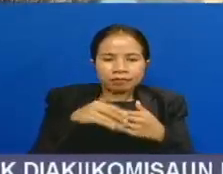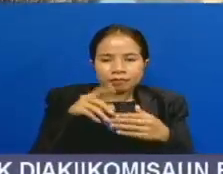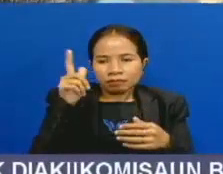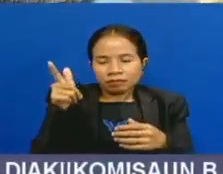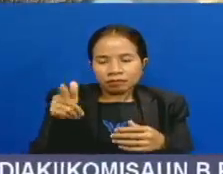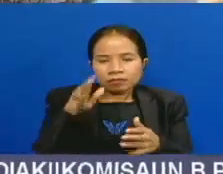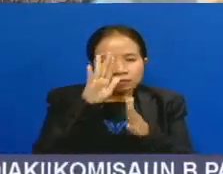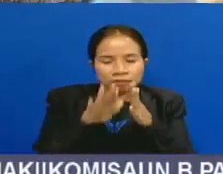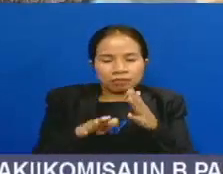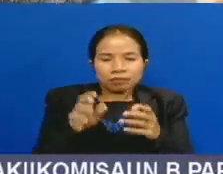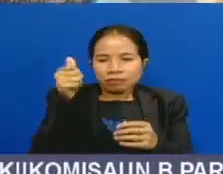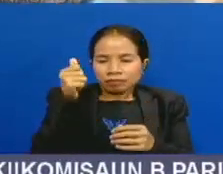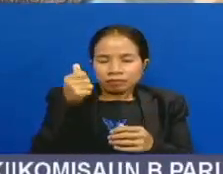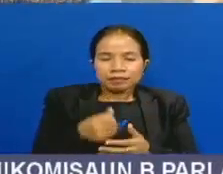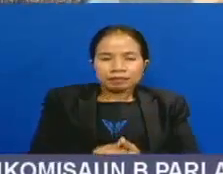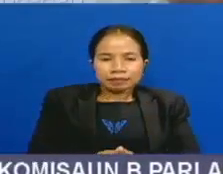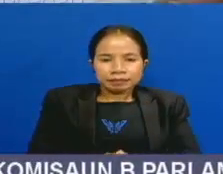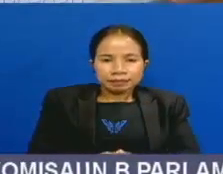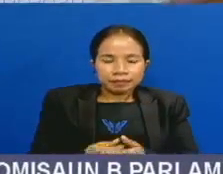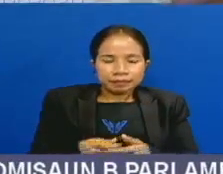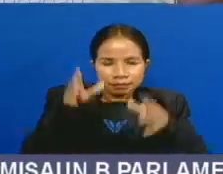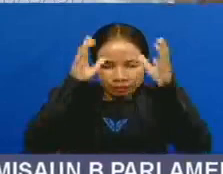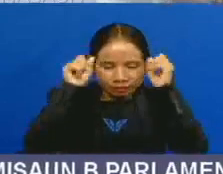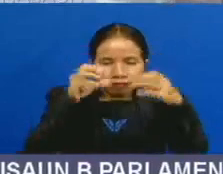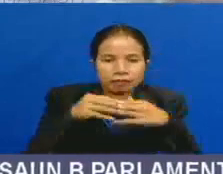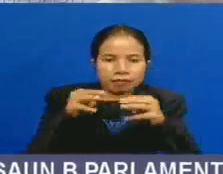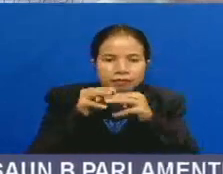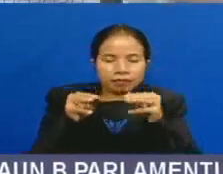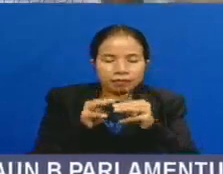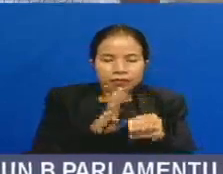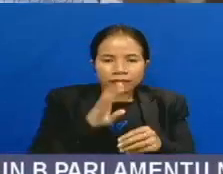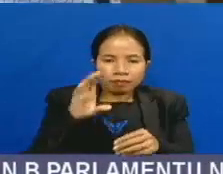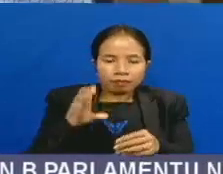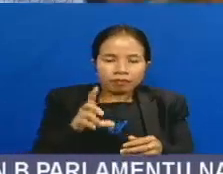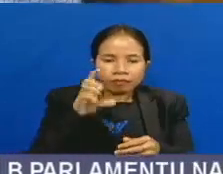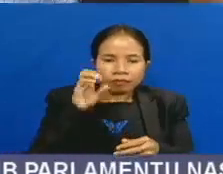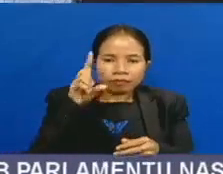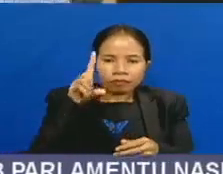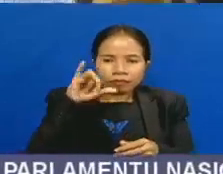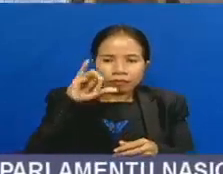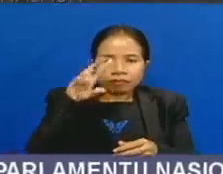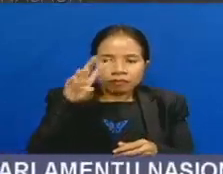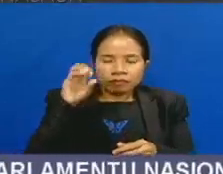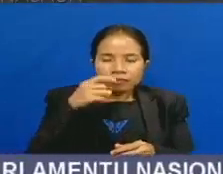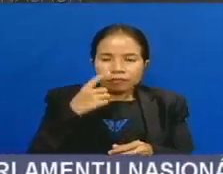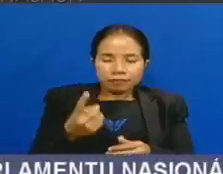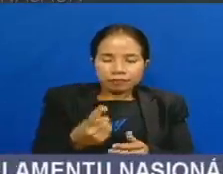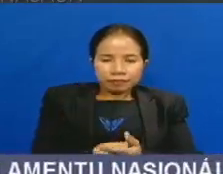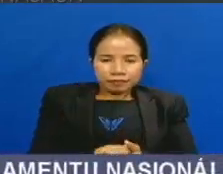no minimo dolar sanulu. Antes ne presidente autoridade municipio Baucau, Olivio Freitas Boulesa